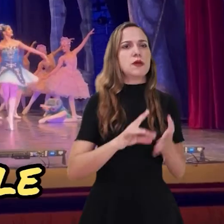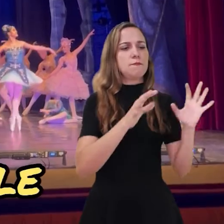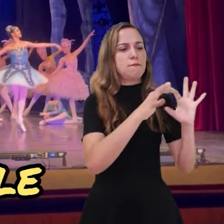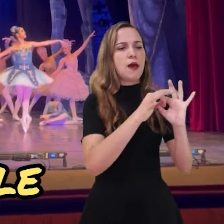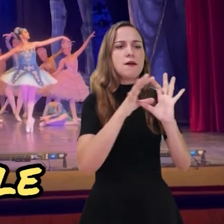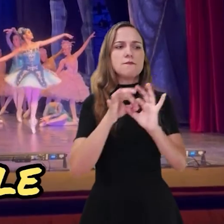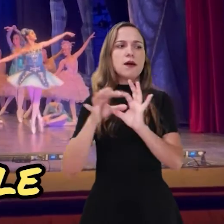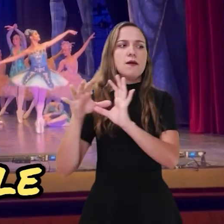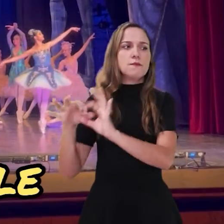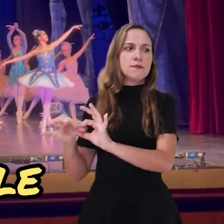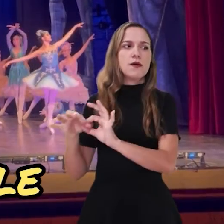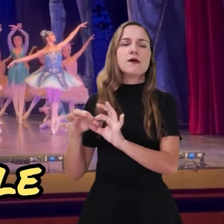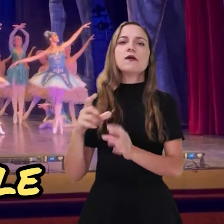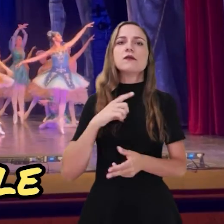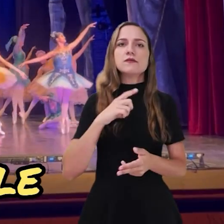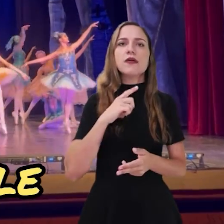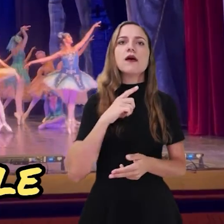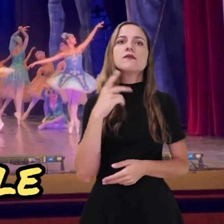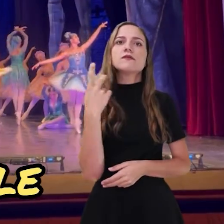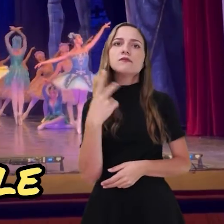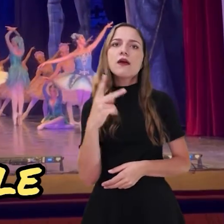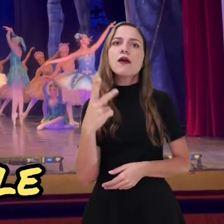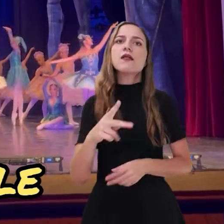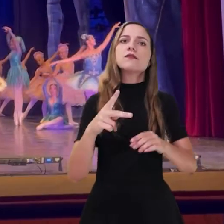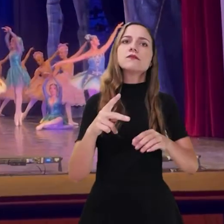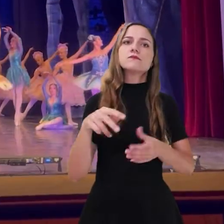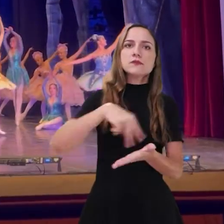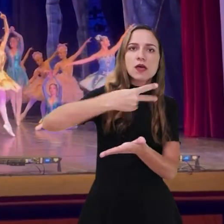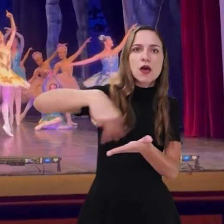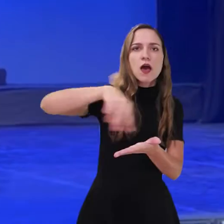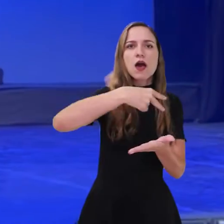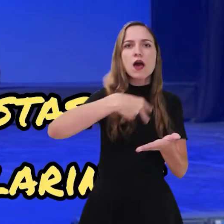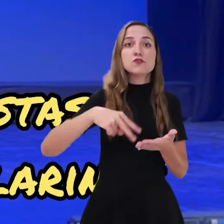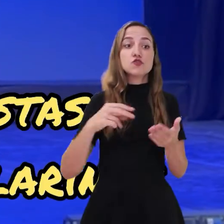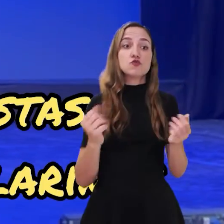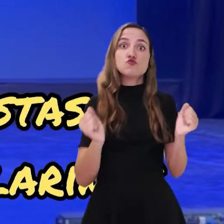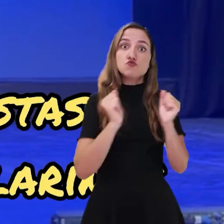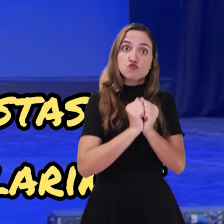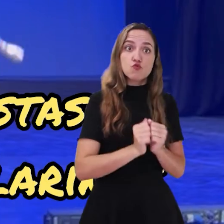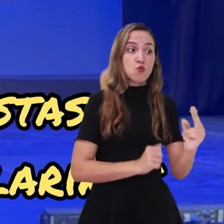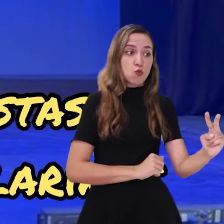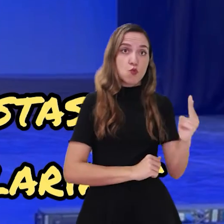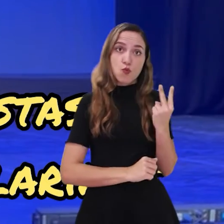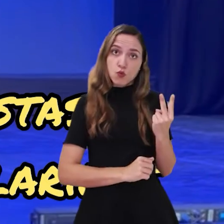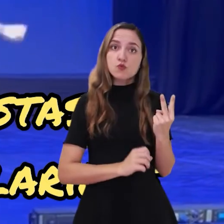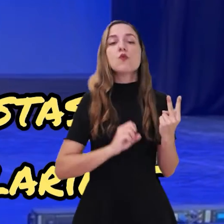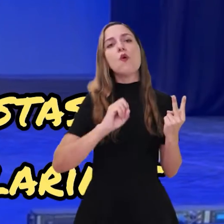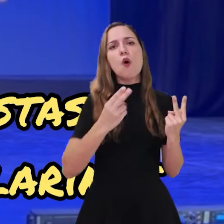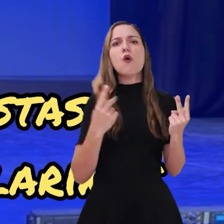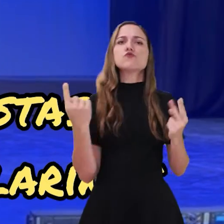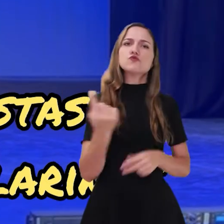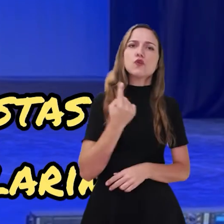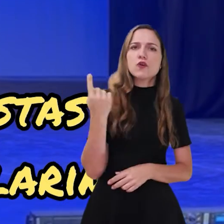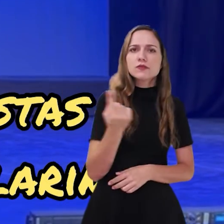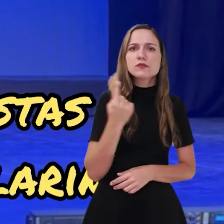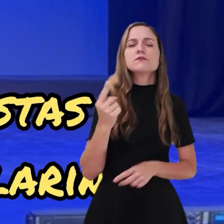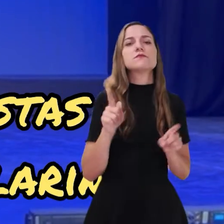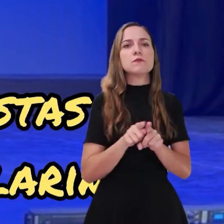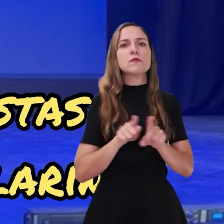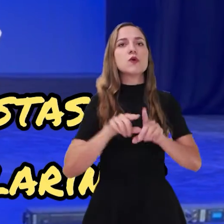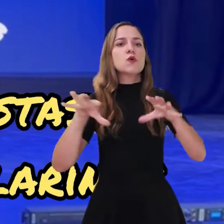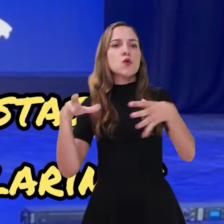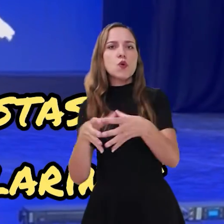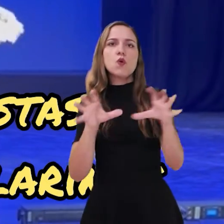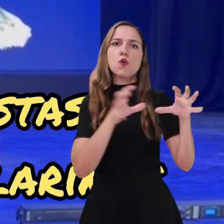com coreografias de corpos de baile, que são os bailarinos que dançam em conjunto, variações de solistas, variações dos